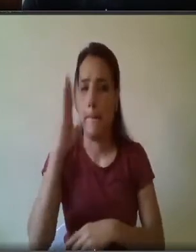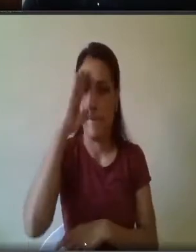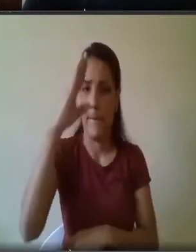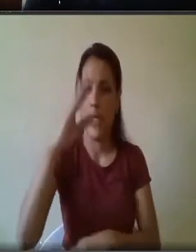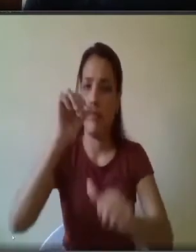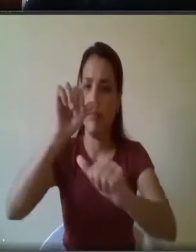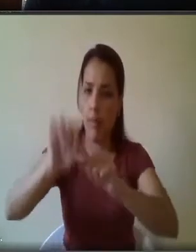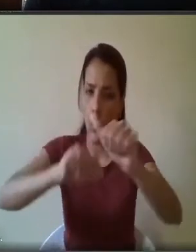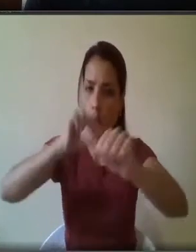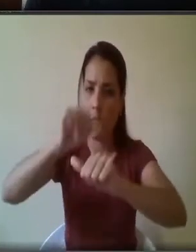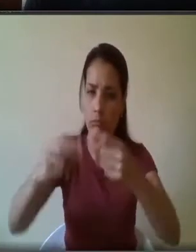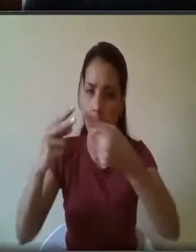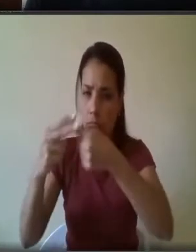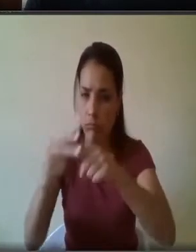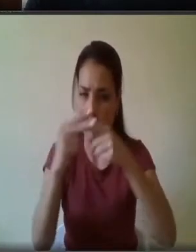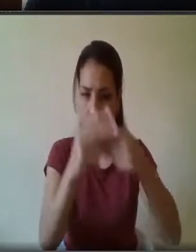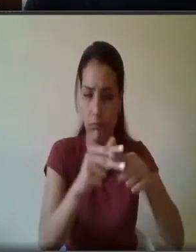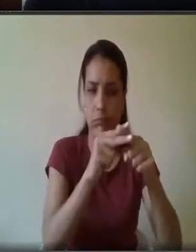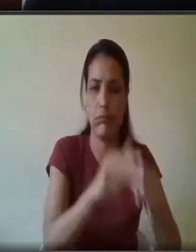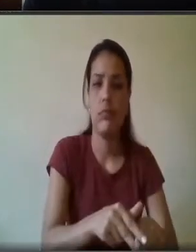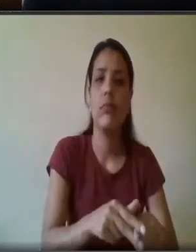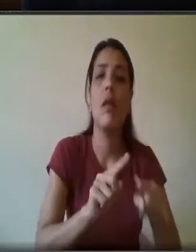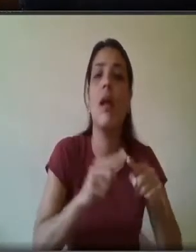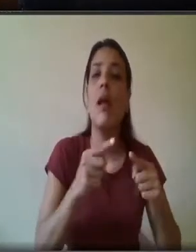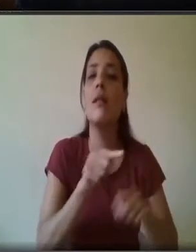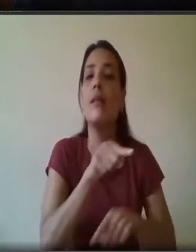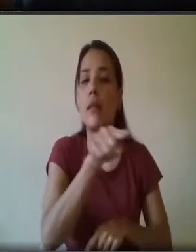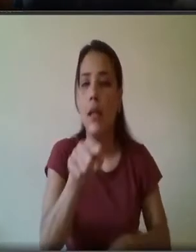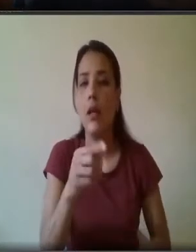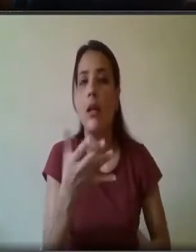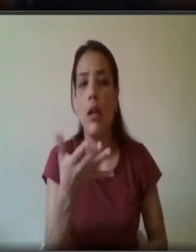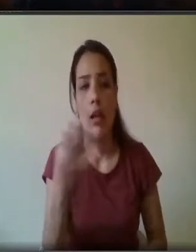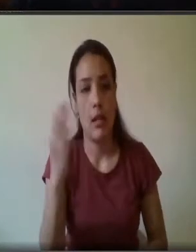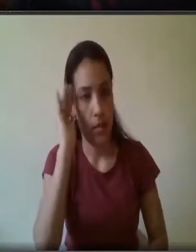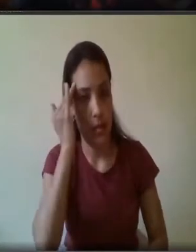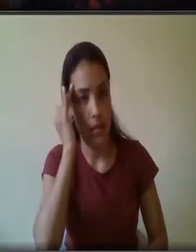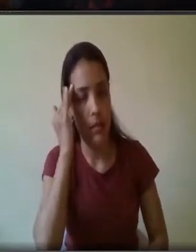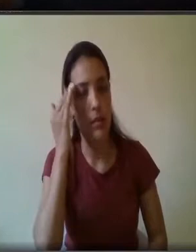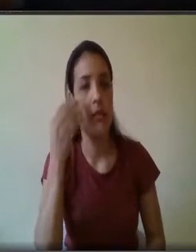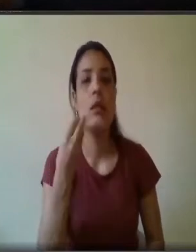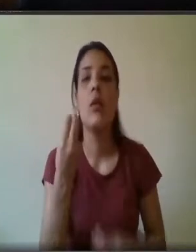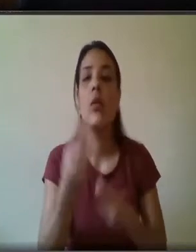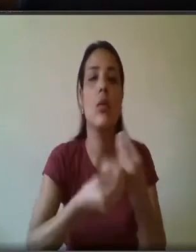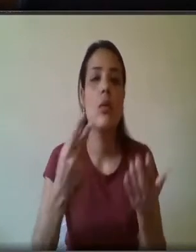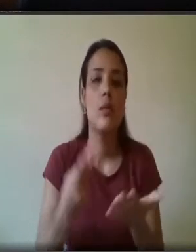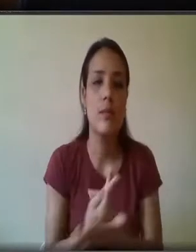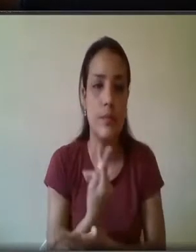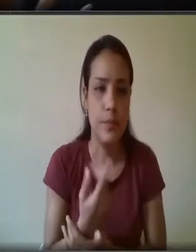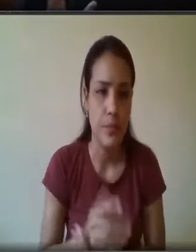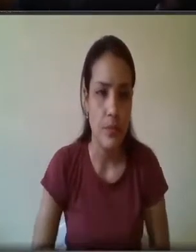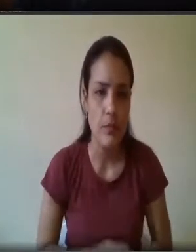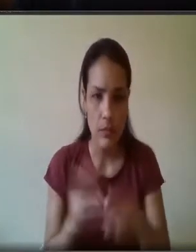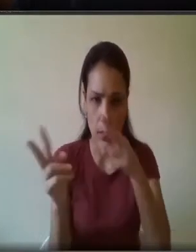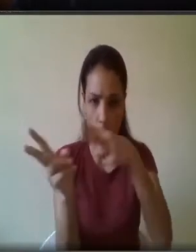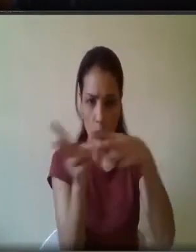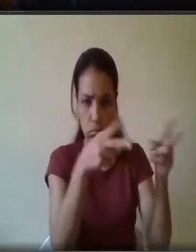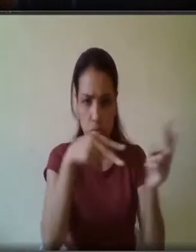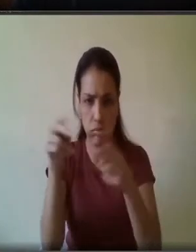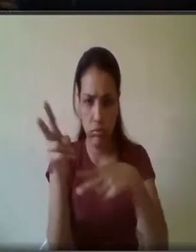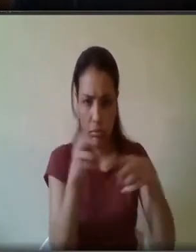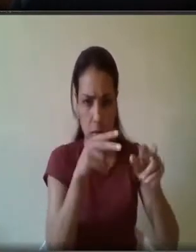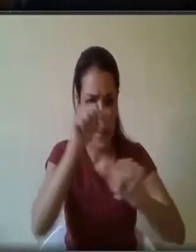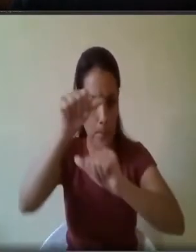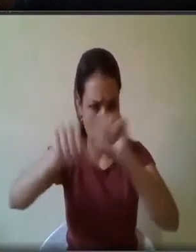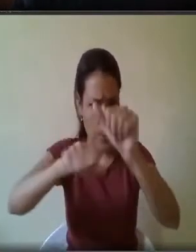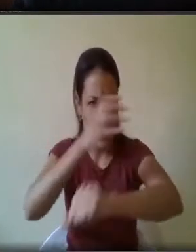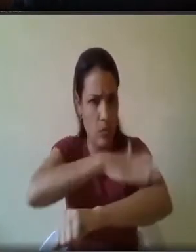É principalmente entender o intemperismo. O intemperismo. Bom, vento muda, vento modifica um